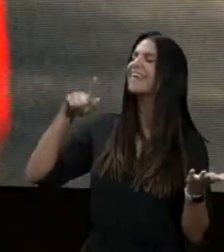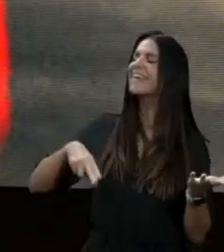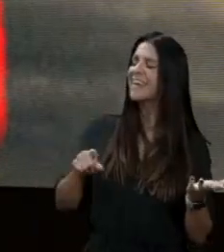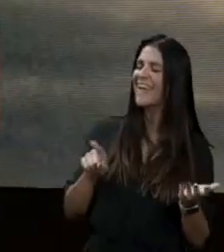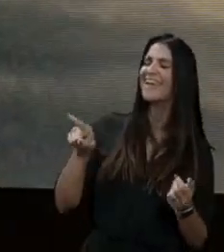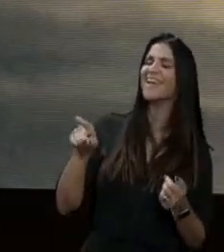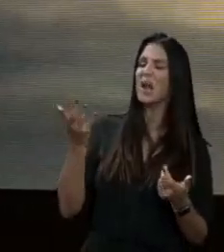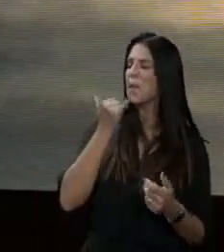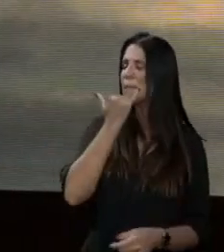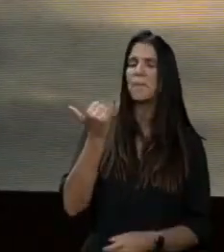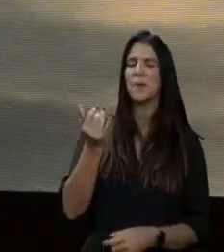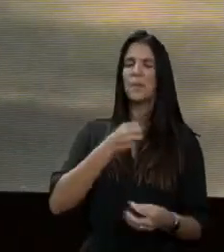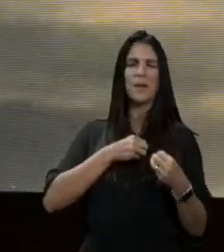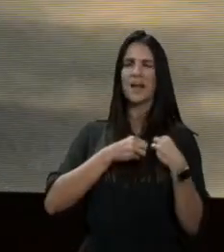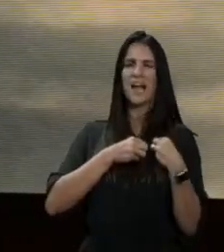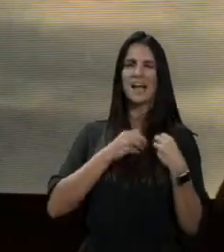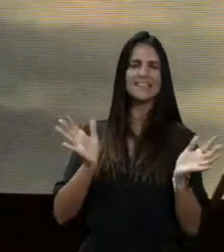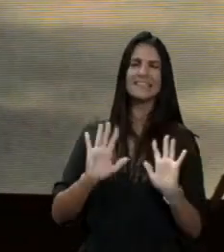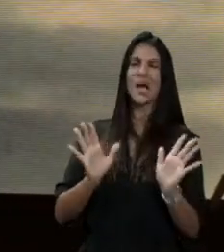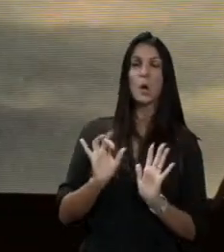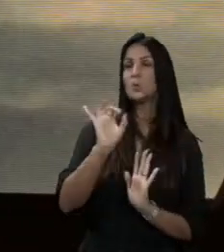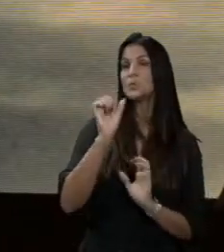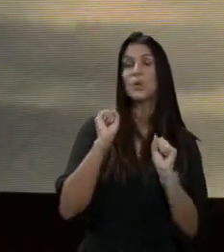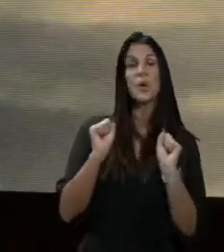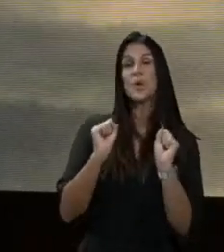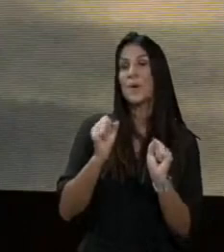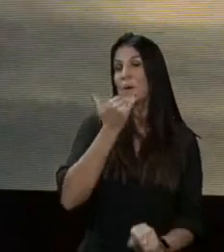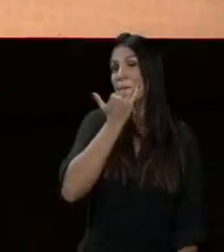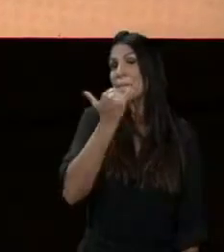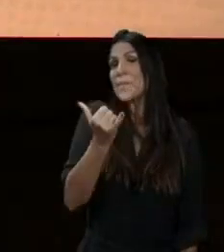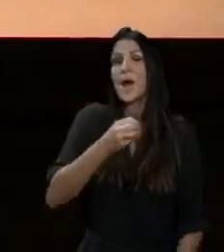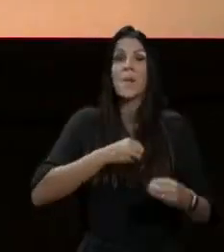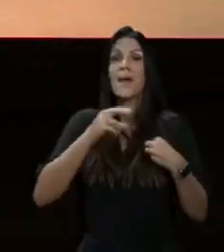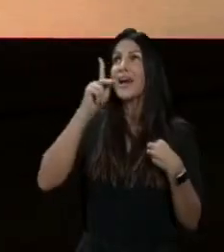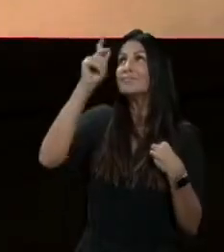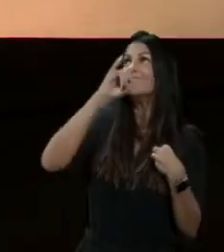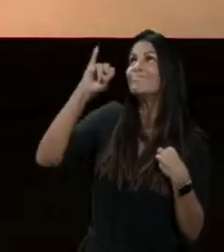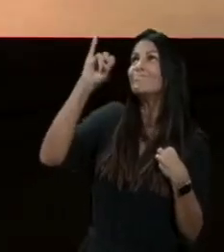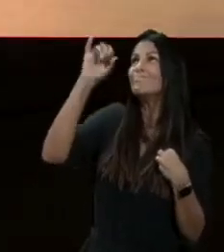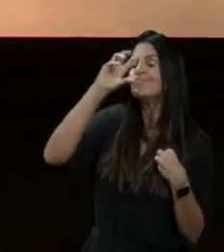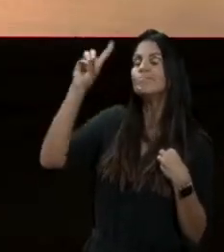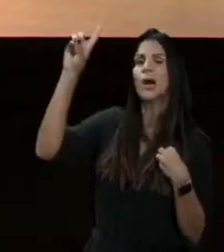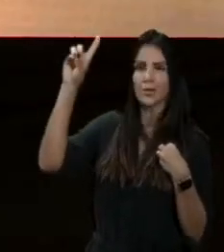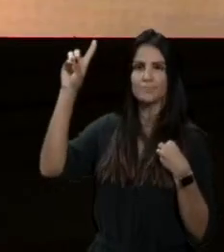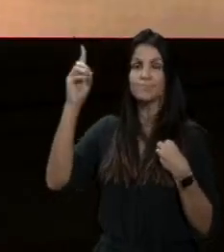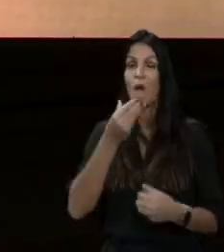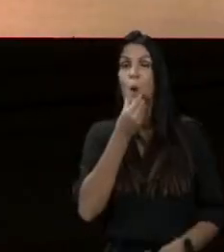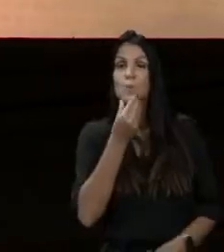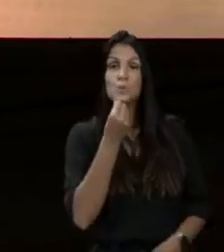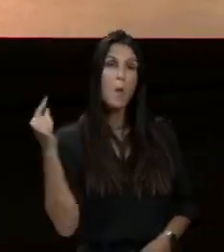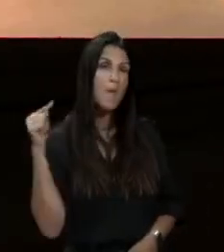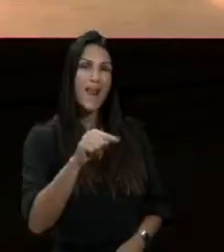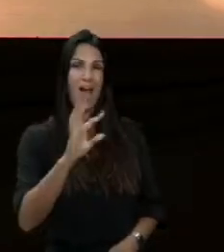é só pode perdoar pecado o pai eles não reconhecem que Jesus é o filho de Deus autoridade sobre qualquer